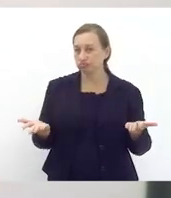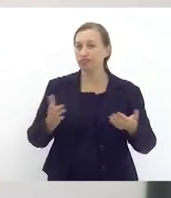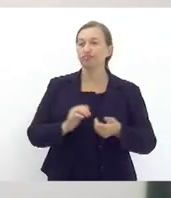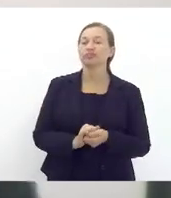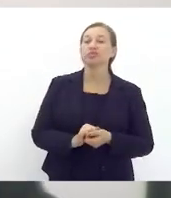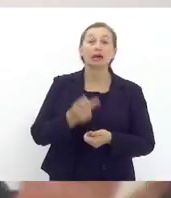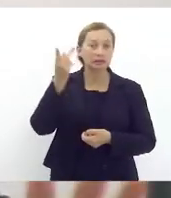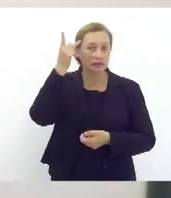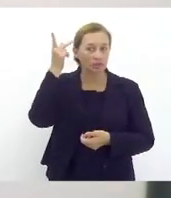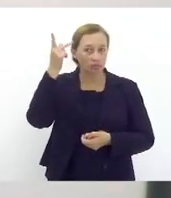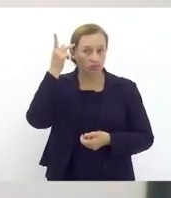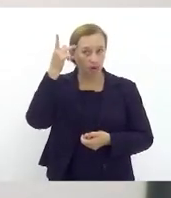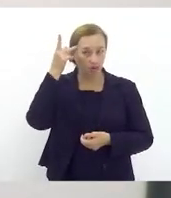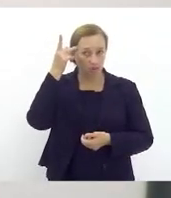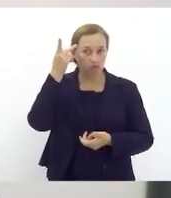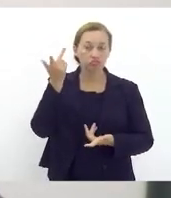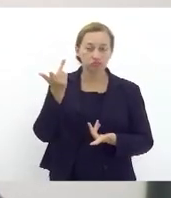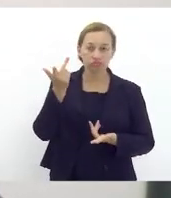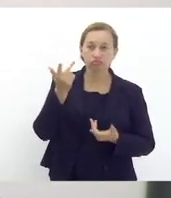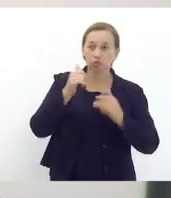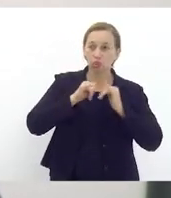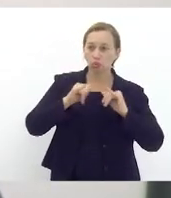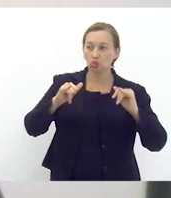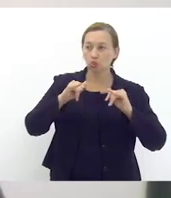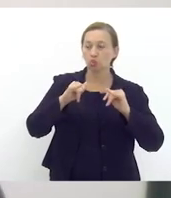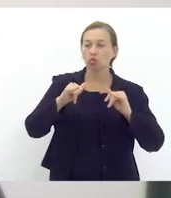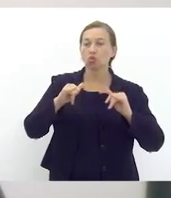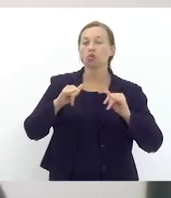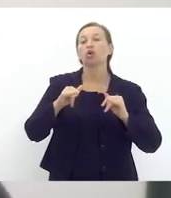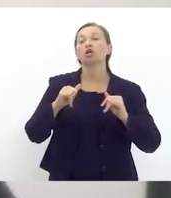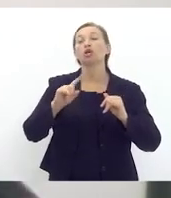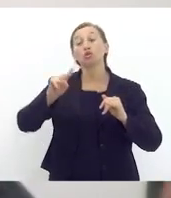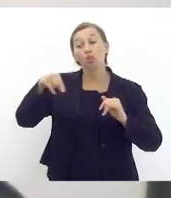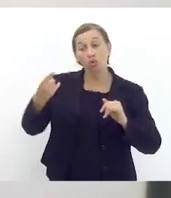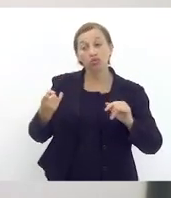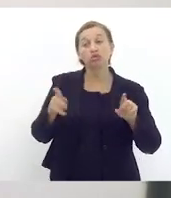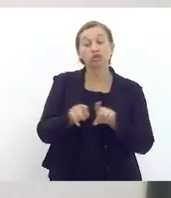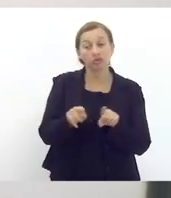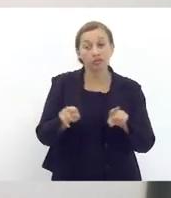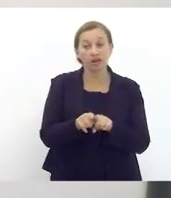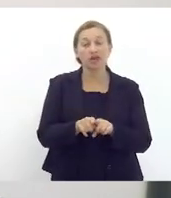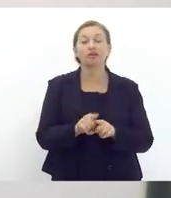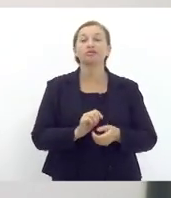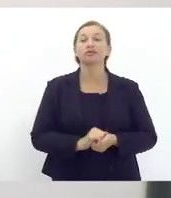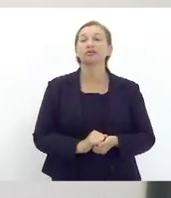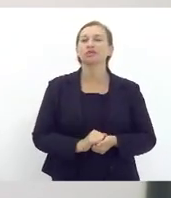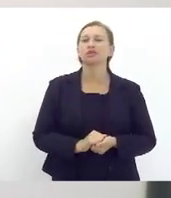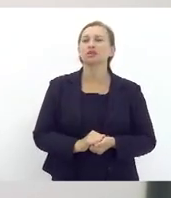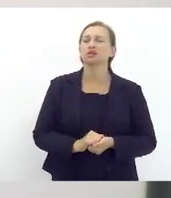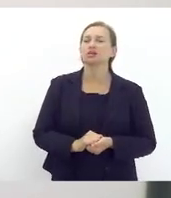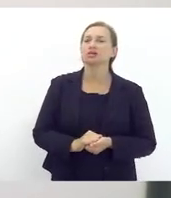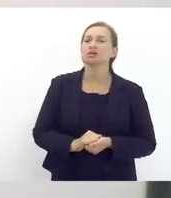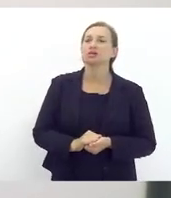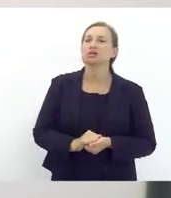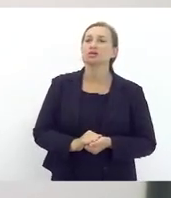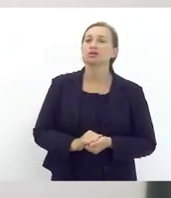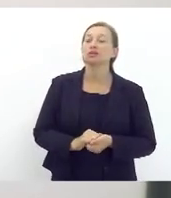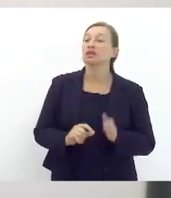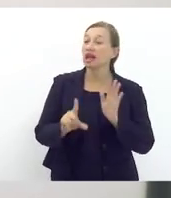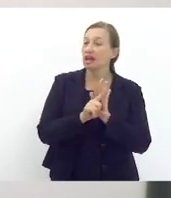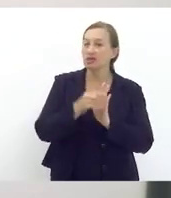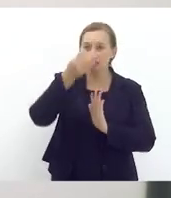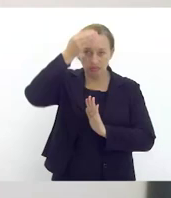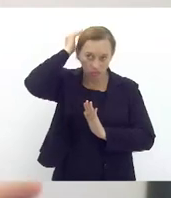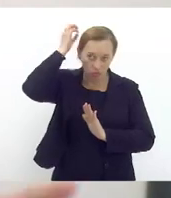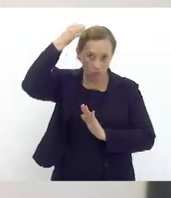de São Paulo que repercutiu nacionalmente mais do que em outros que também ocorreu em São Paulo repercutiu mais na lei Paulo